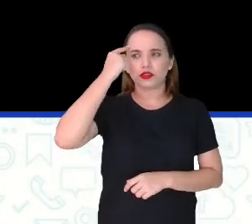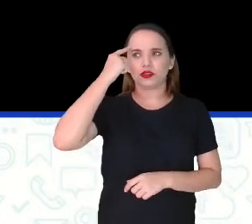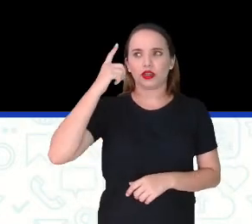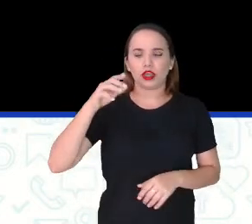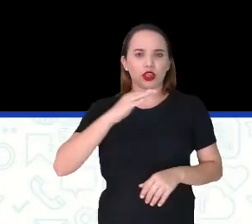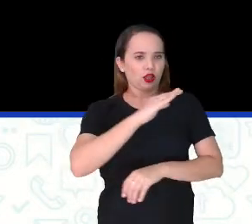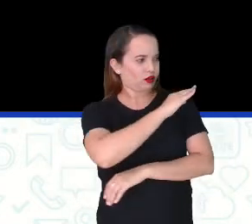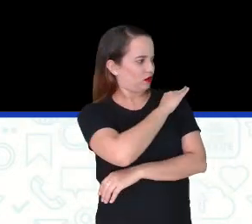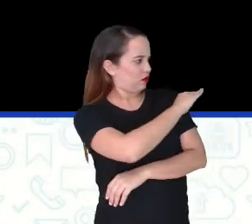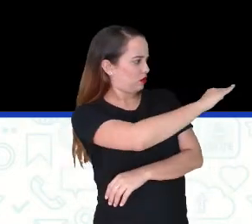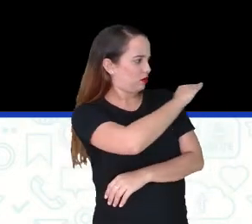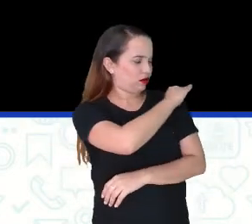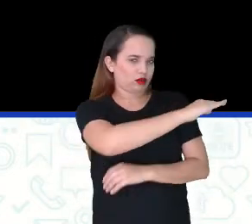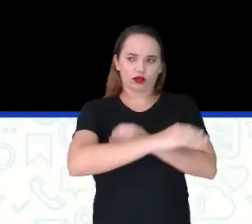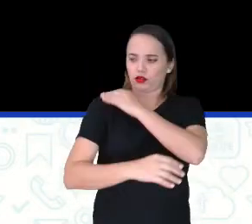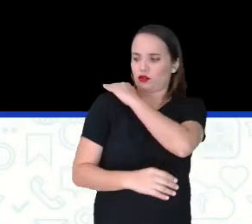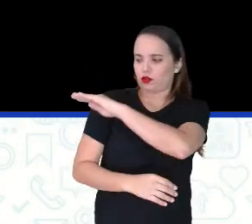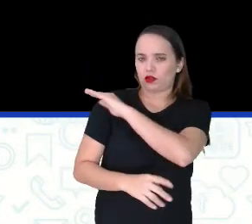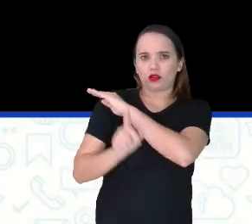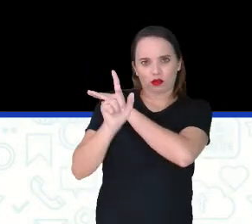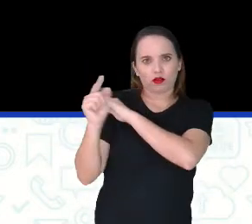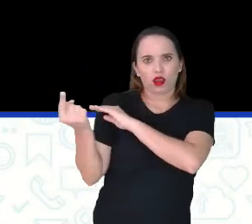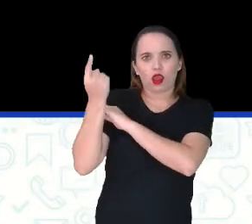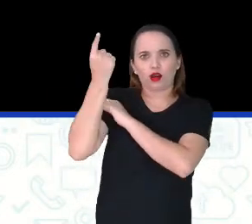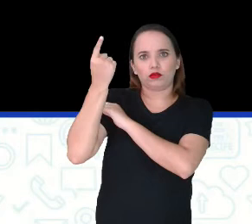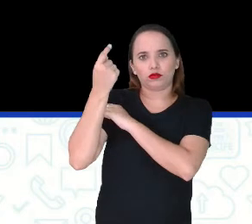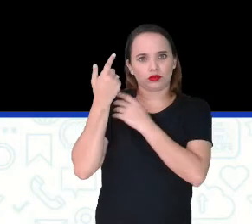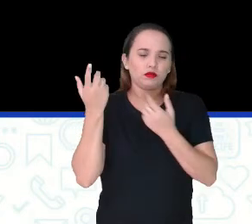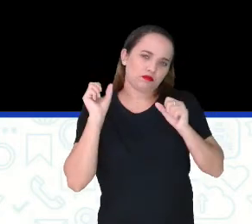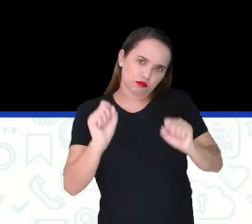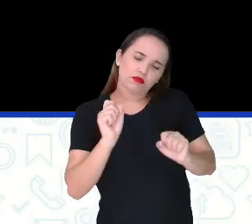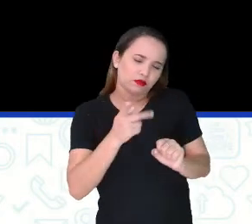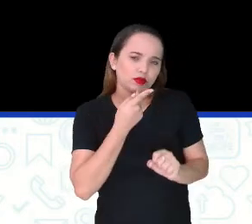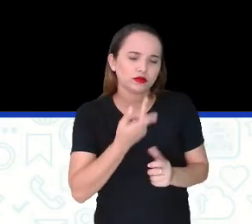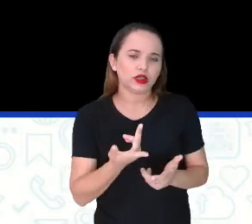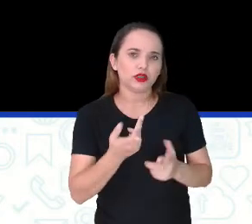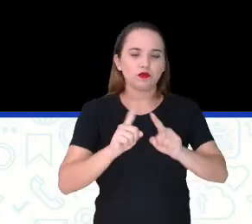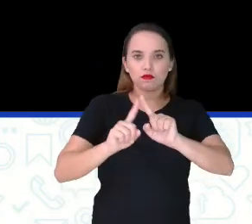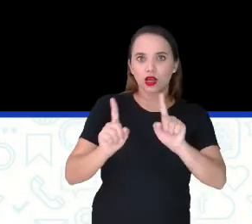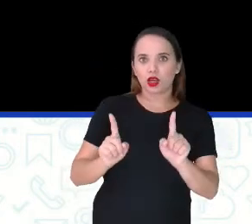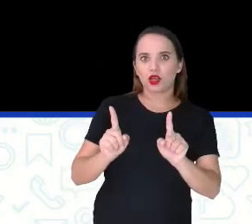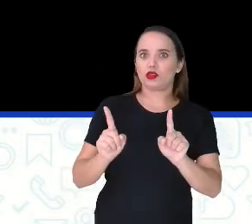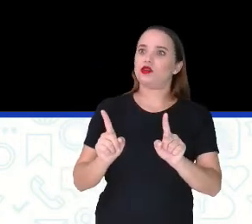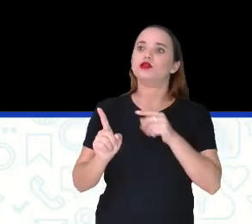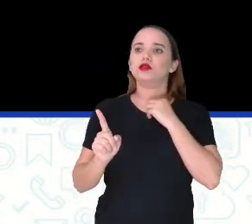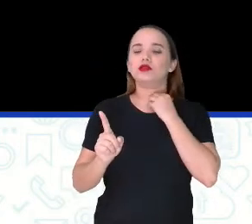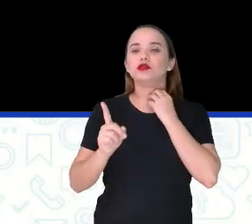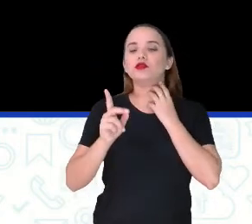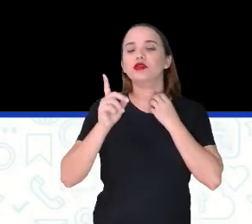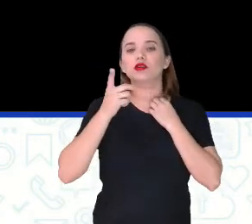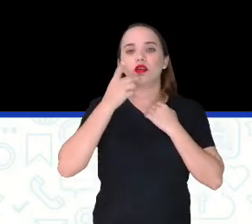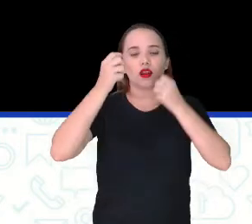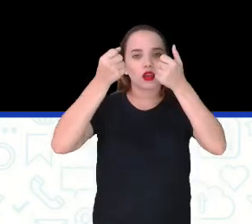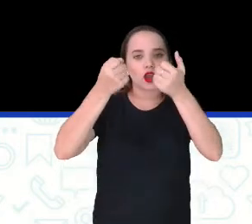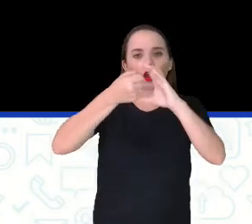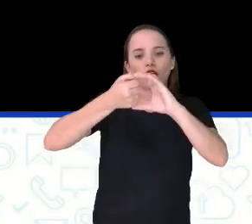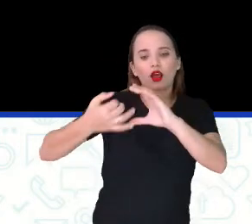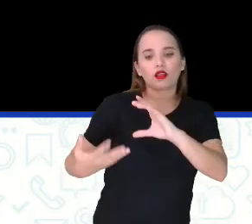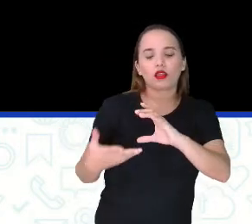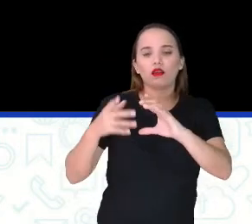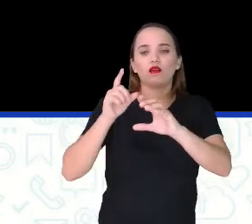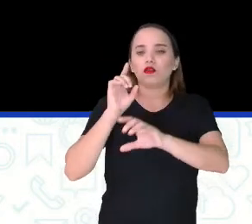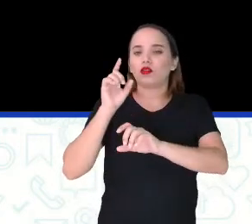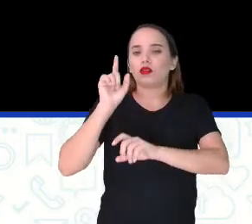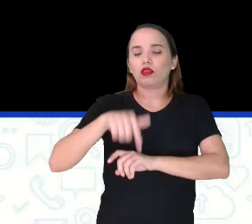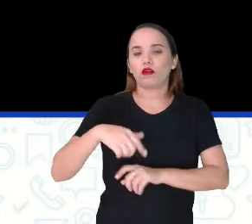por exemplo, é um nível alto. Não é? A gente poderia dizer. Mas ele dá aí a característica a